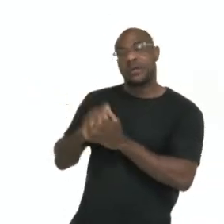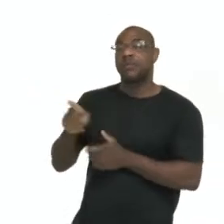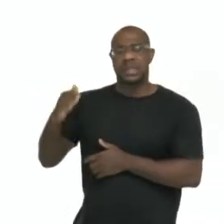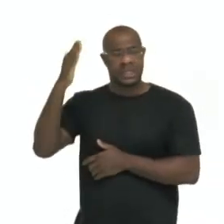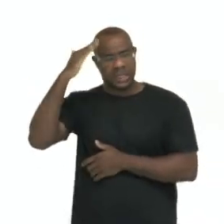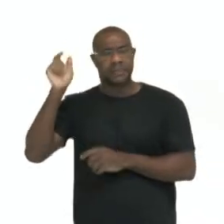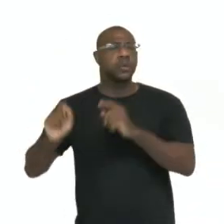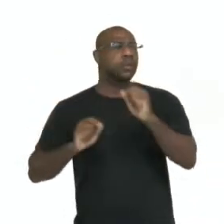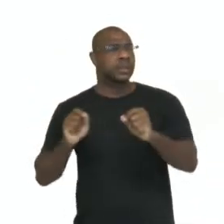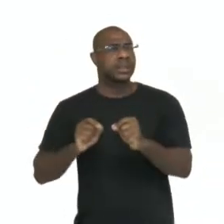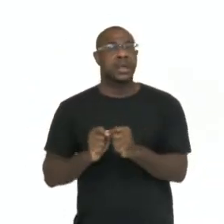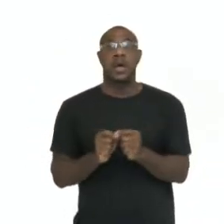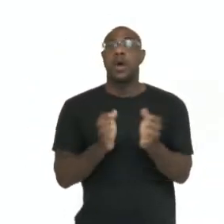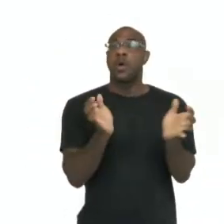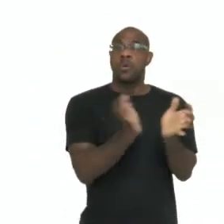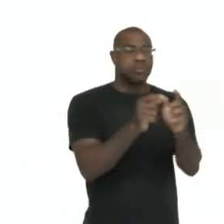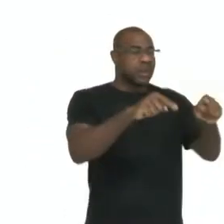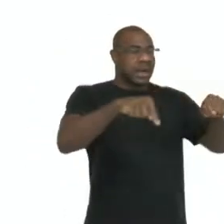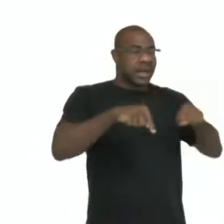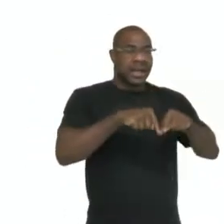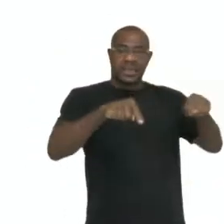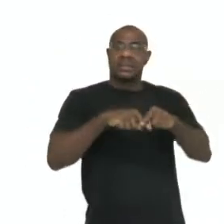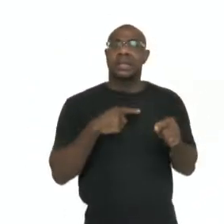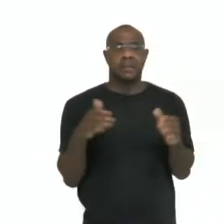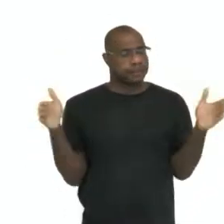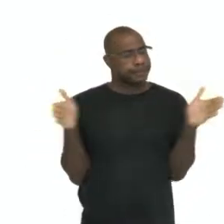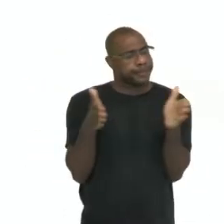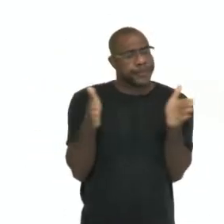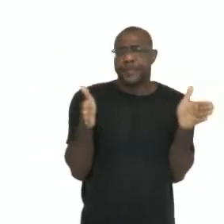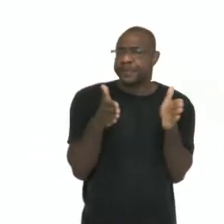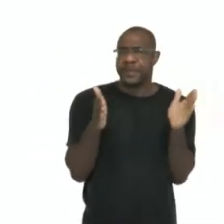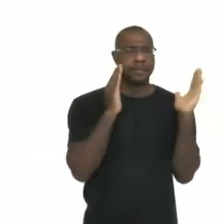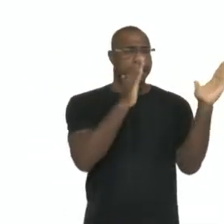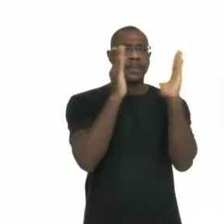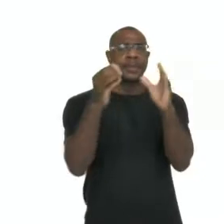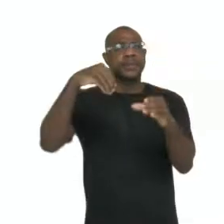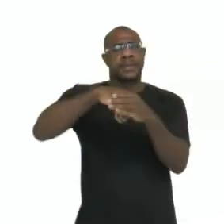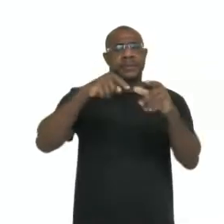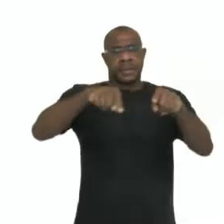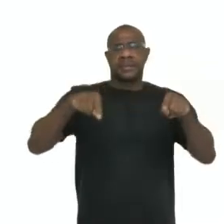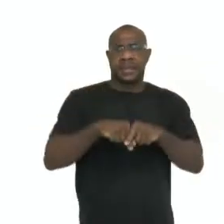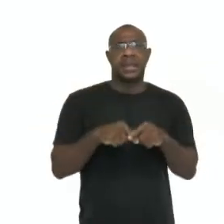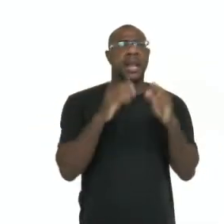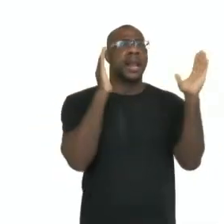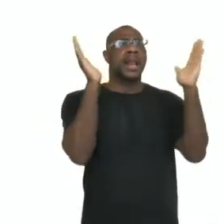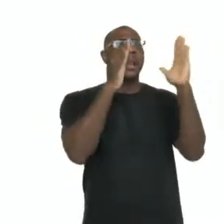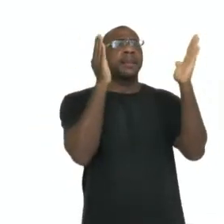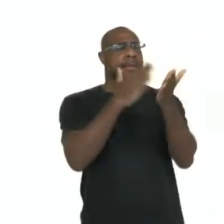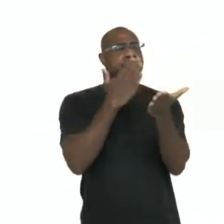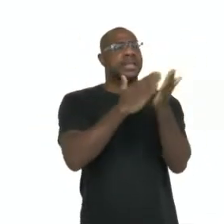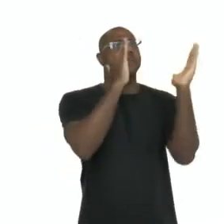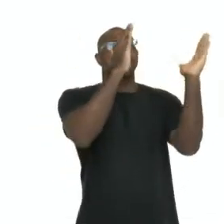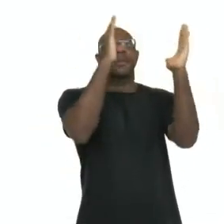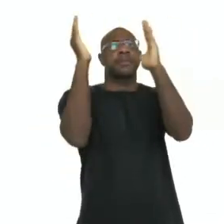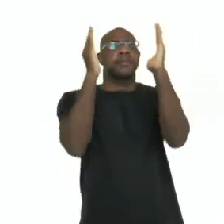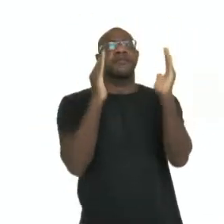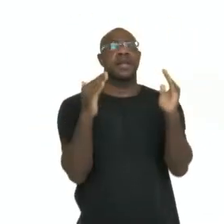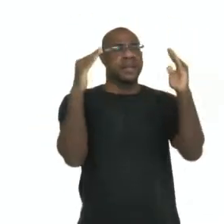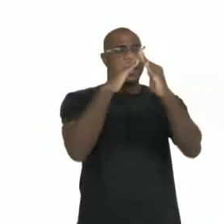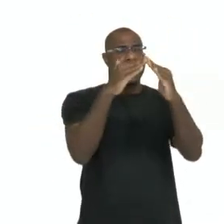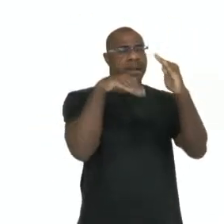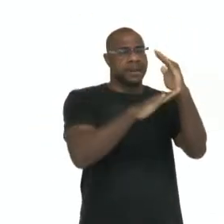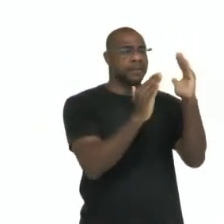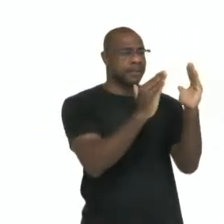sabe, as classes têm uma pequena biblioteca na sala de aula. Os livros, em geral, ficam nas